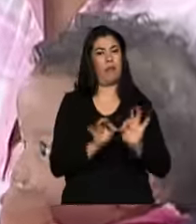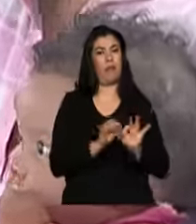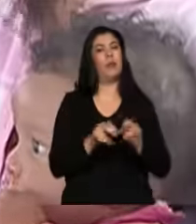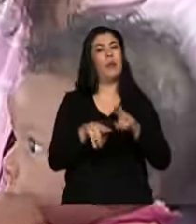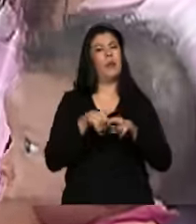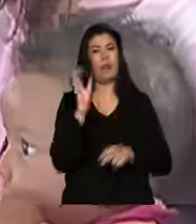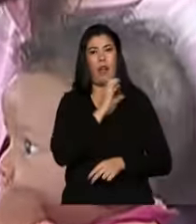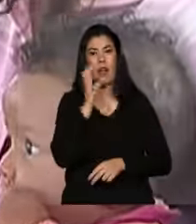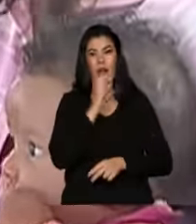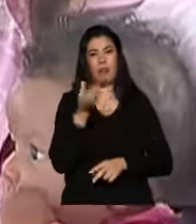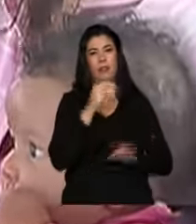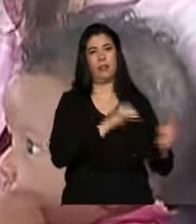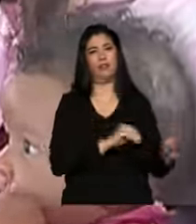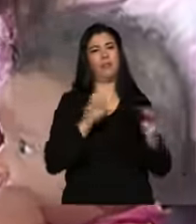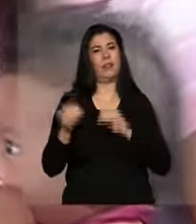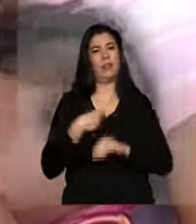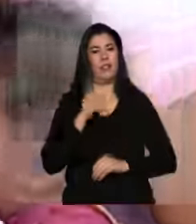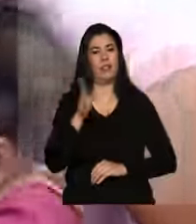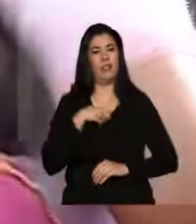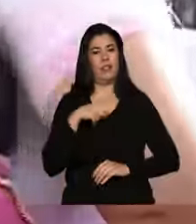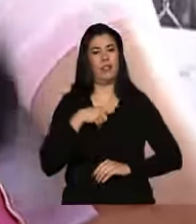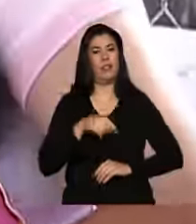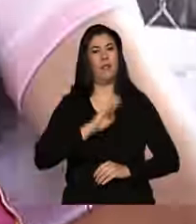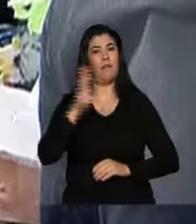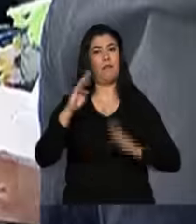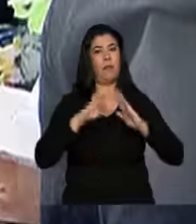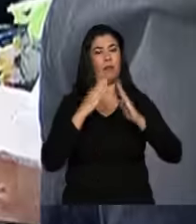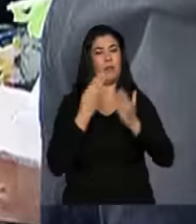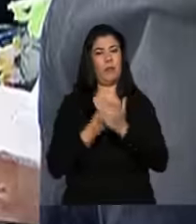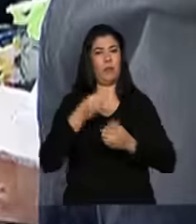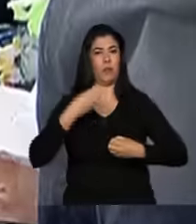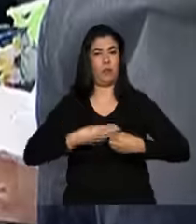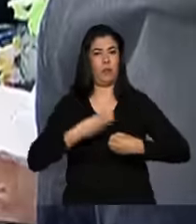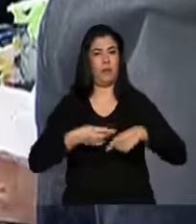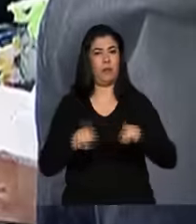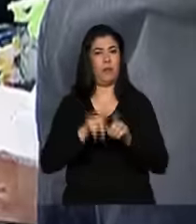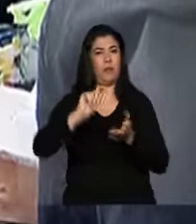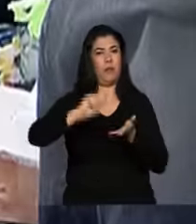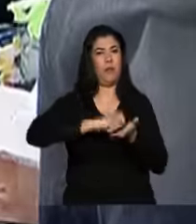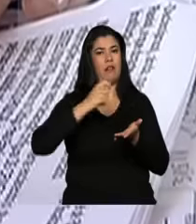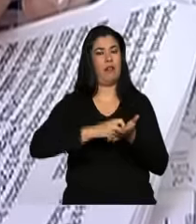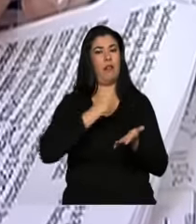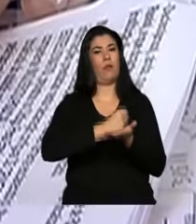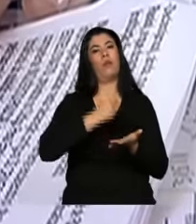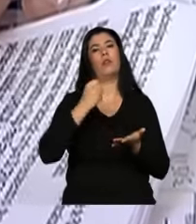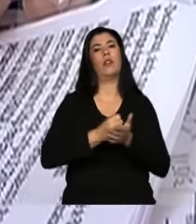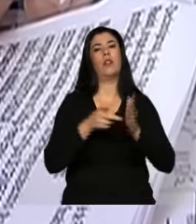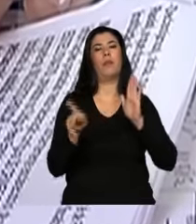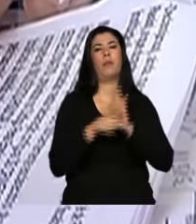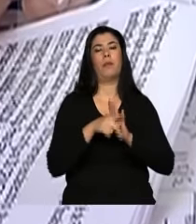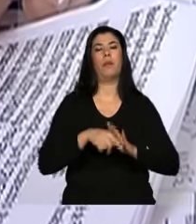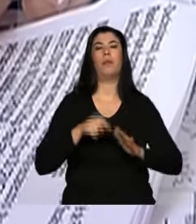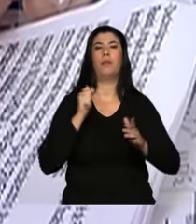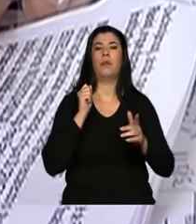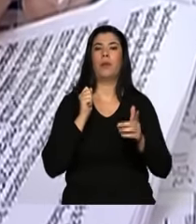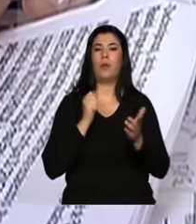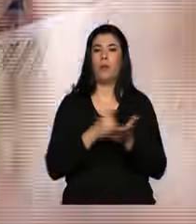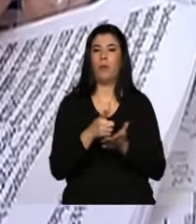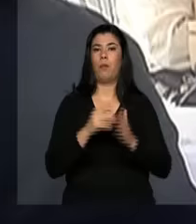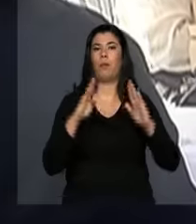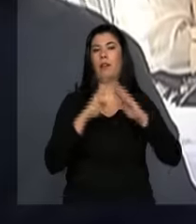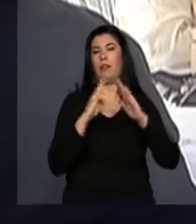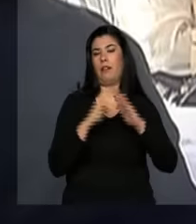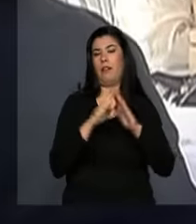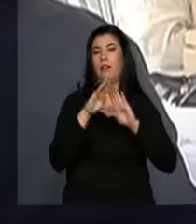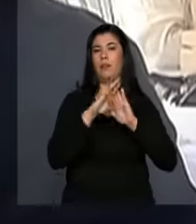eles têm pressa. Logo cedo já estavam em uma escola do município, onde assinaram o contrato de compra da casa própria pelo programa Minha Casa Minha